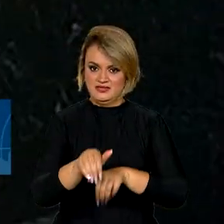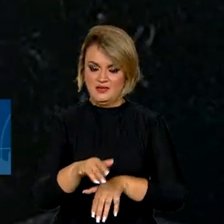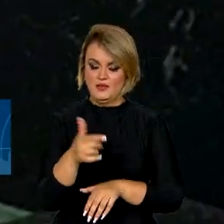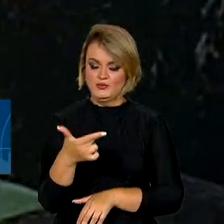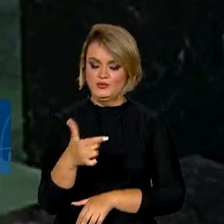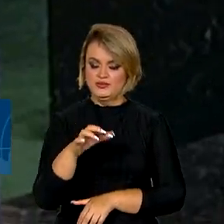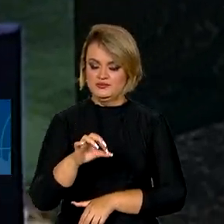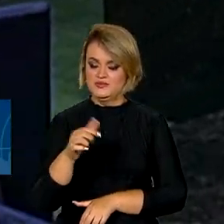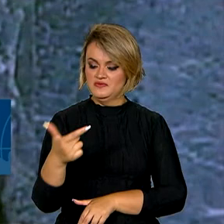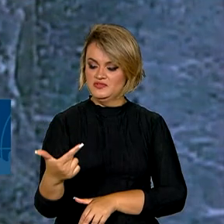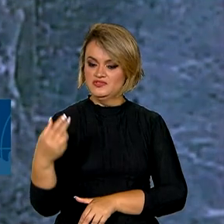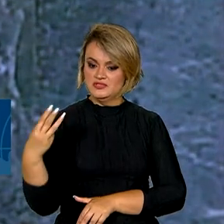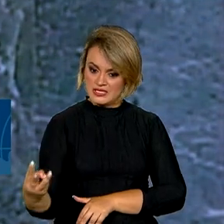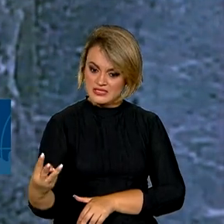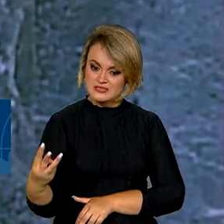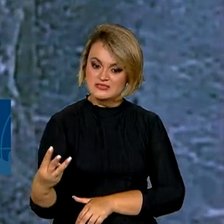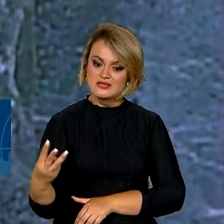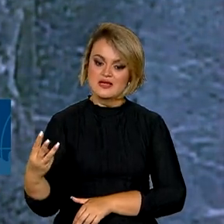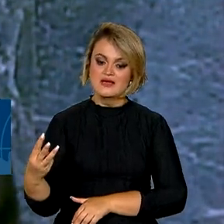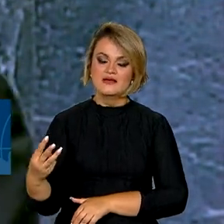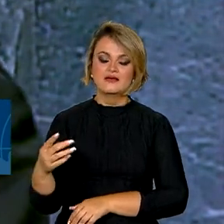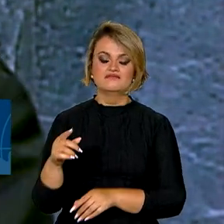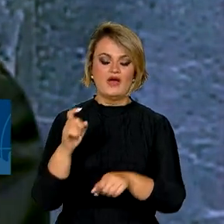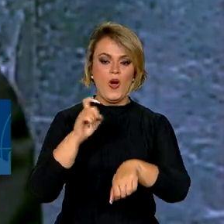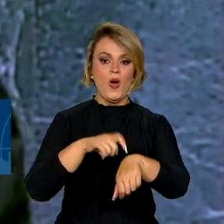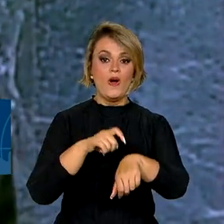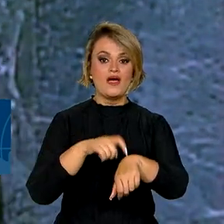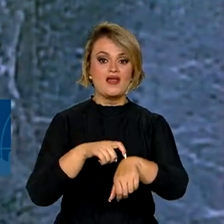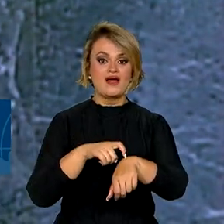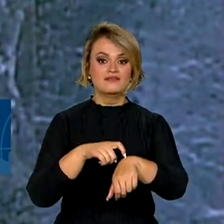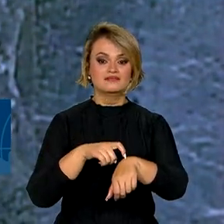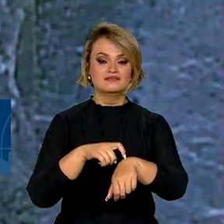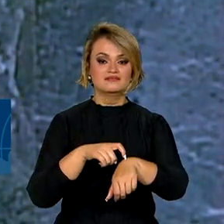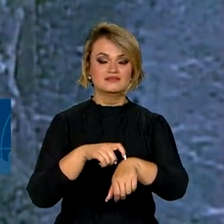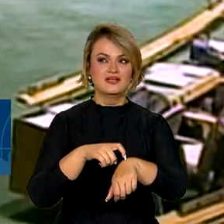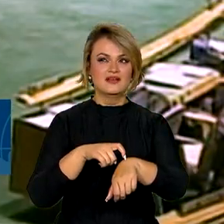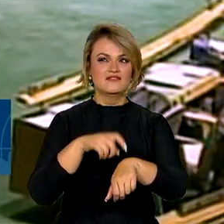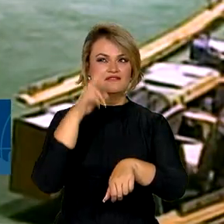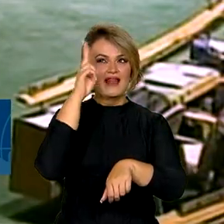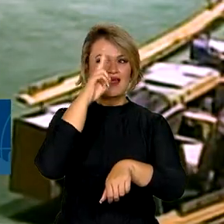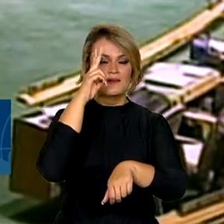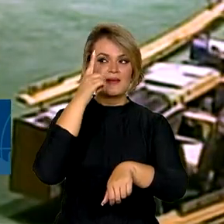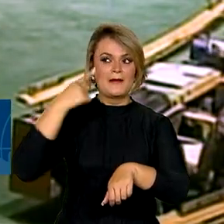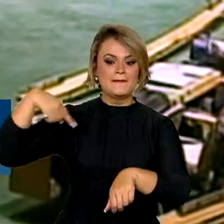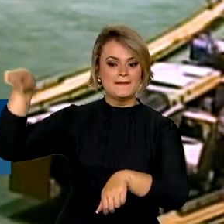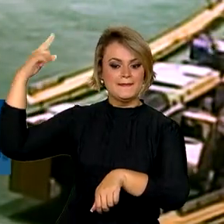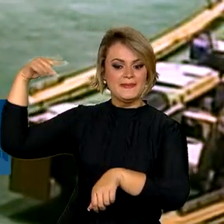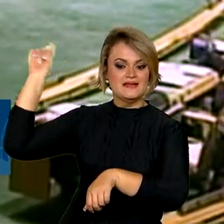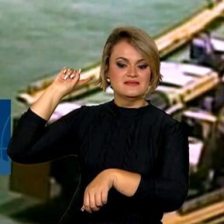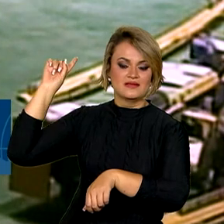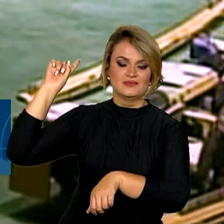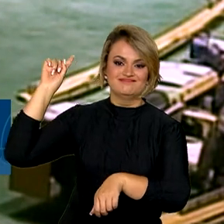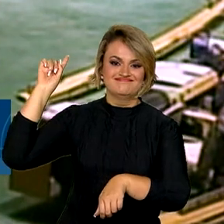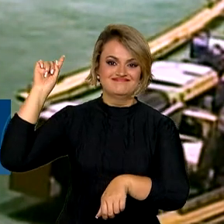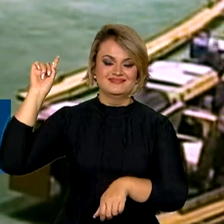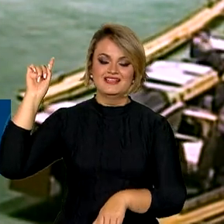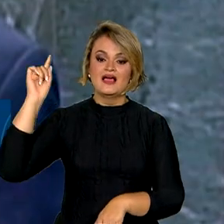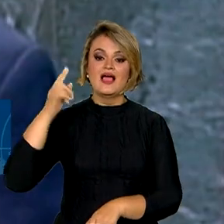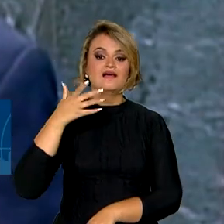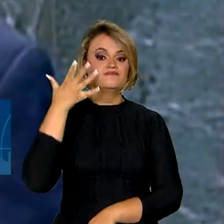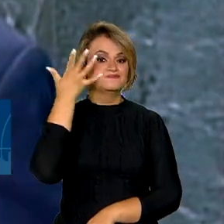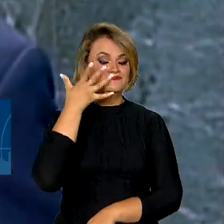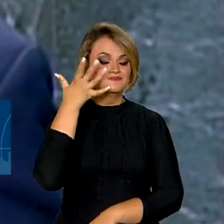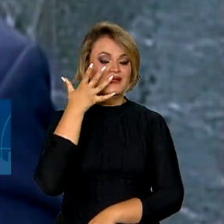de setembro de 2023, os ponteiros do relógio vão dar uma volta no tempo. Ele já esteve discursando em Nova